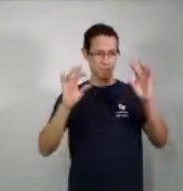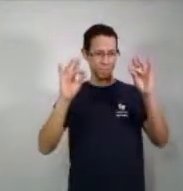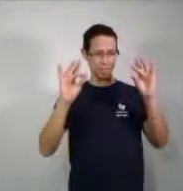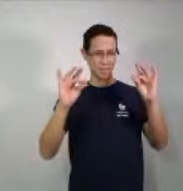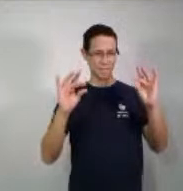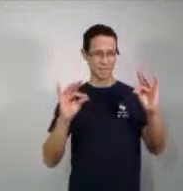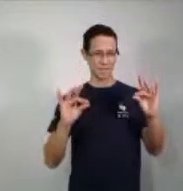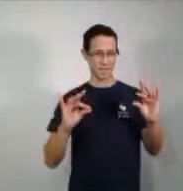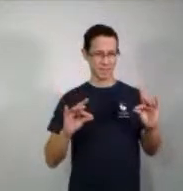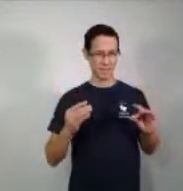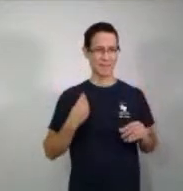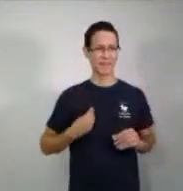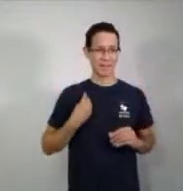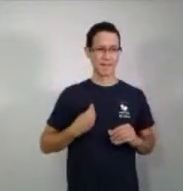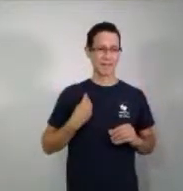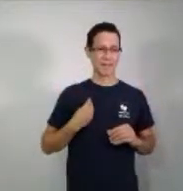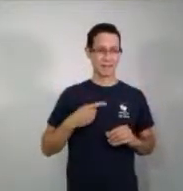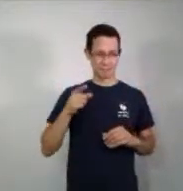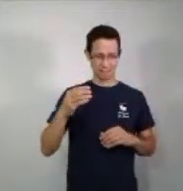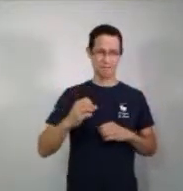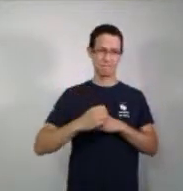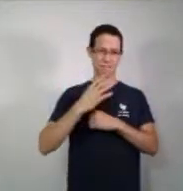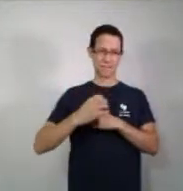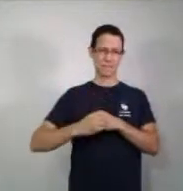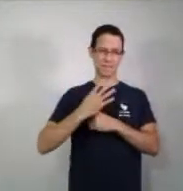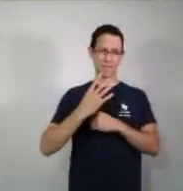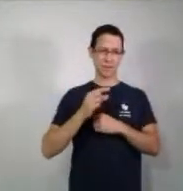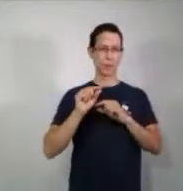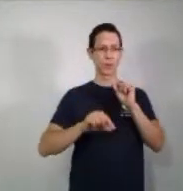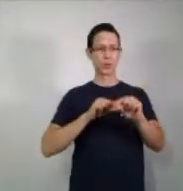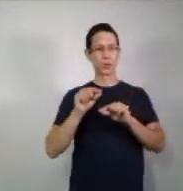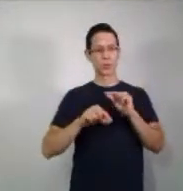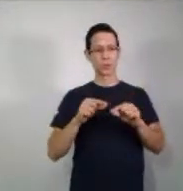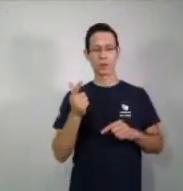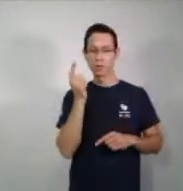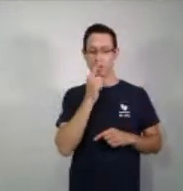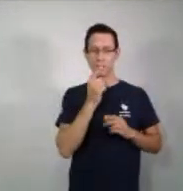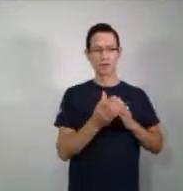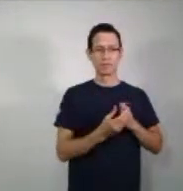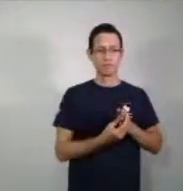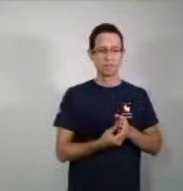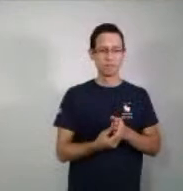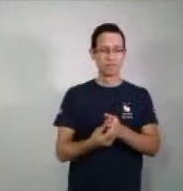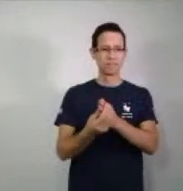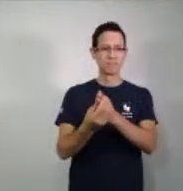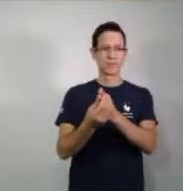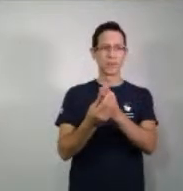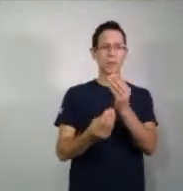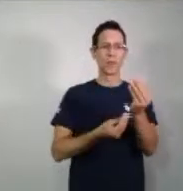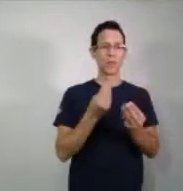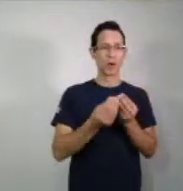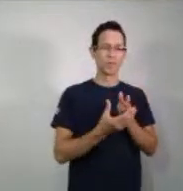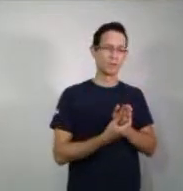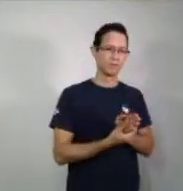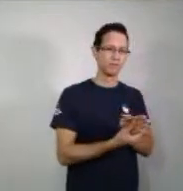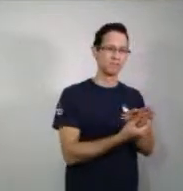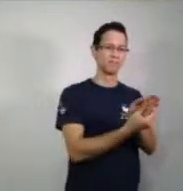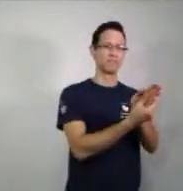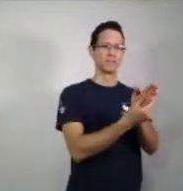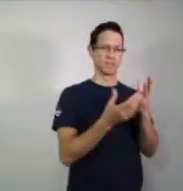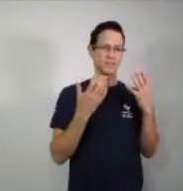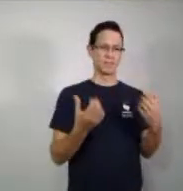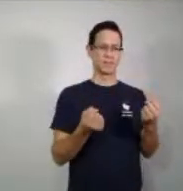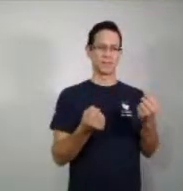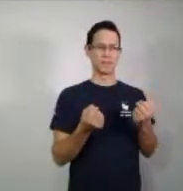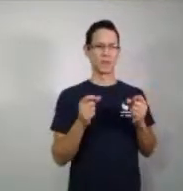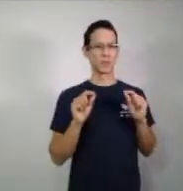da vida, queria que tu comentasse daí o que te levou, né, de que forma isso entrou, de que forma isso cruzou o teu caminho e tu abraçou. Um